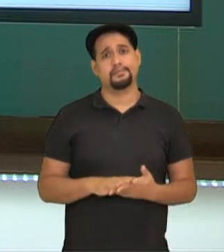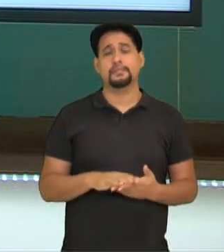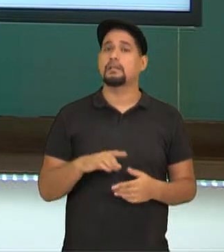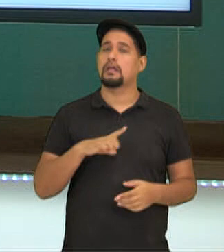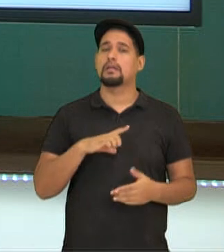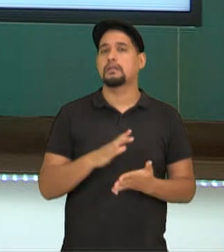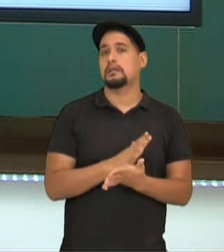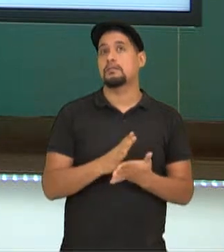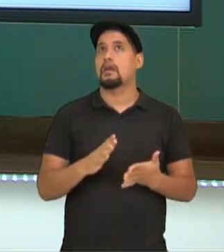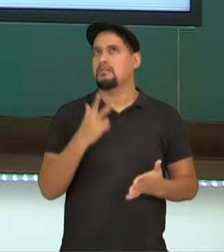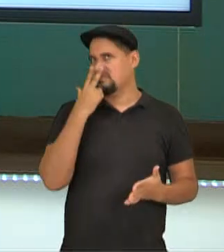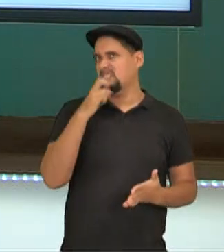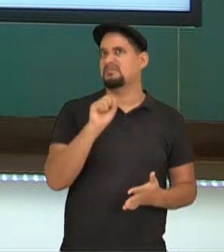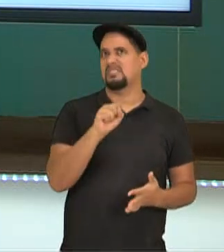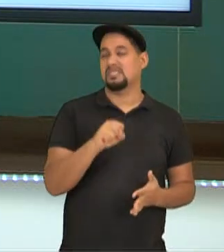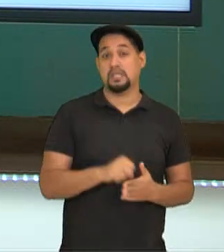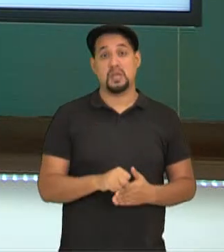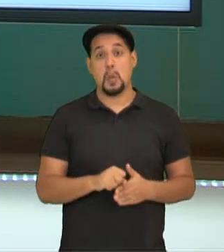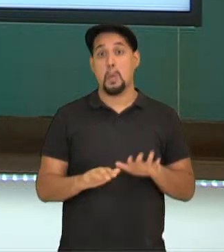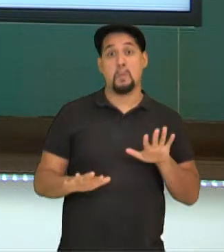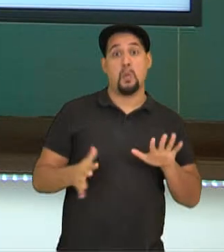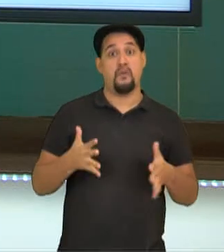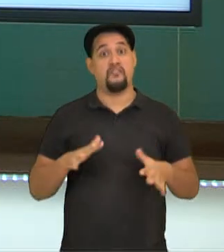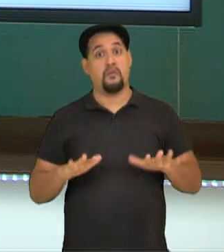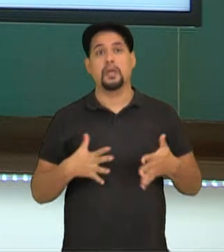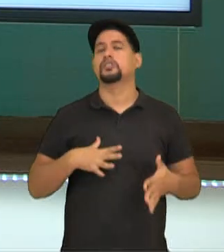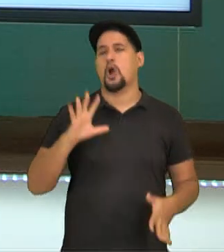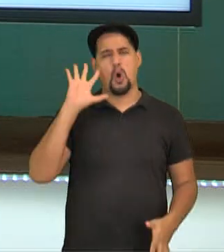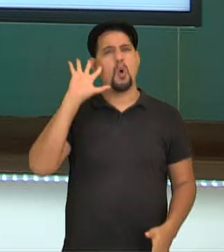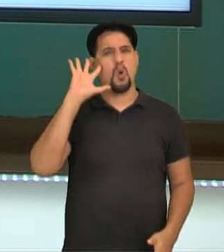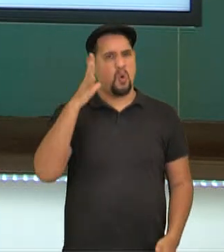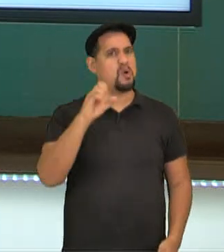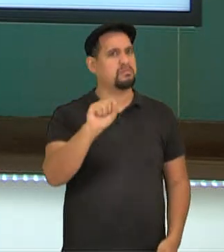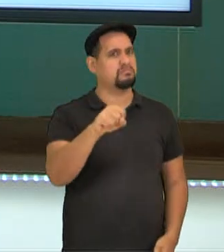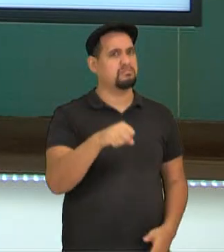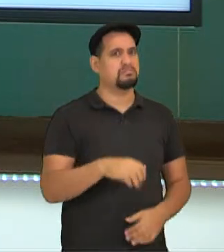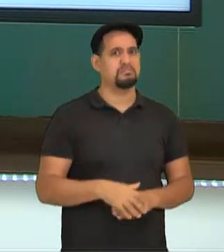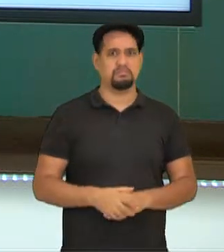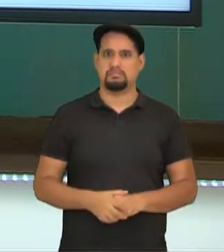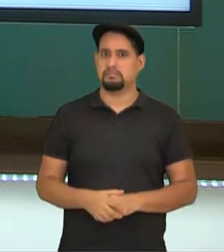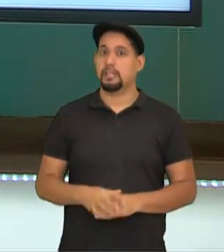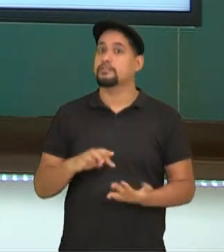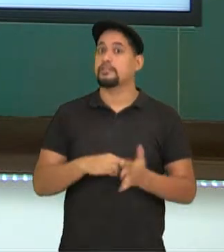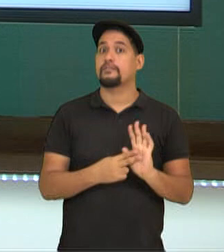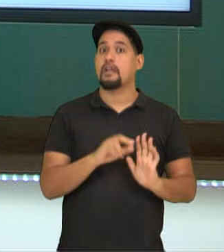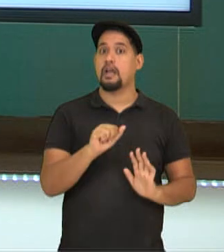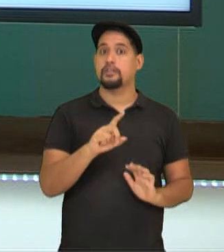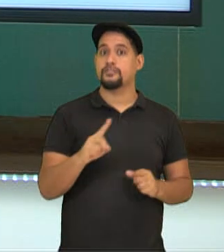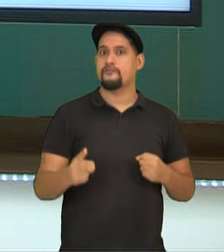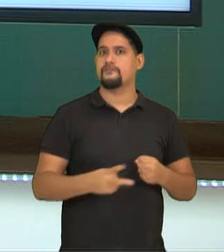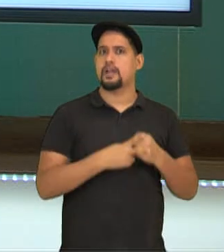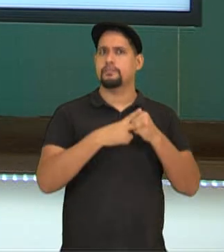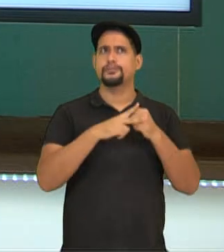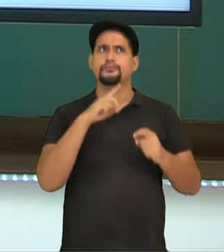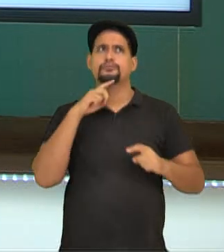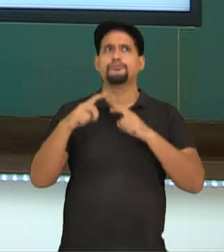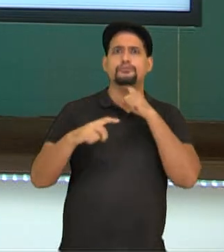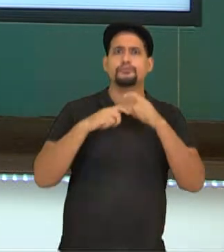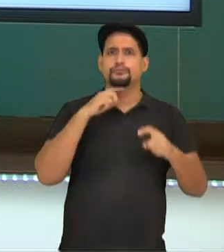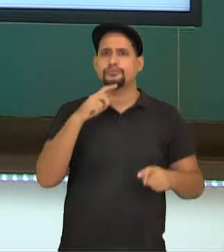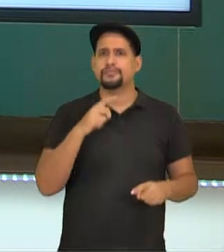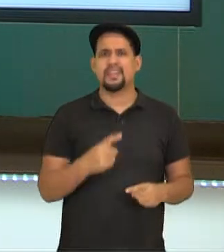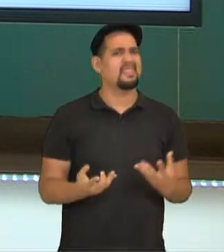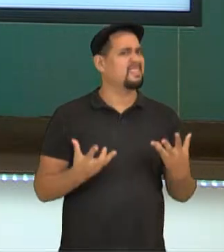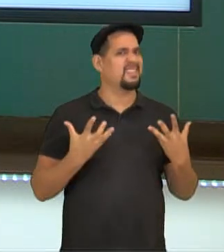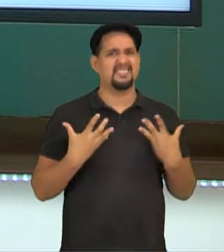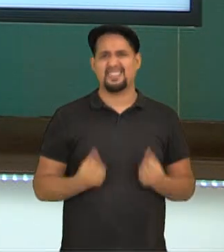acaso, supostamente, provavelmente aconteceu tal coisa. São advérbios de dúvida.